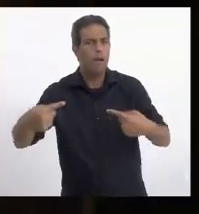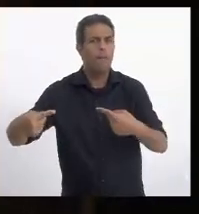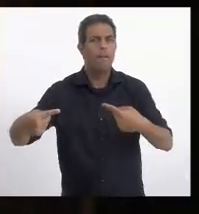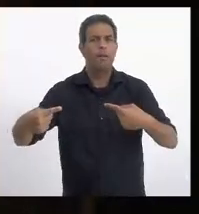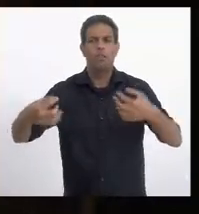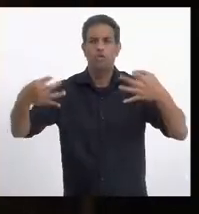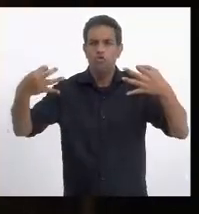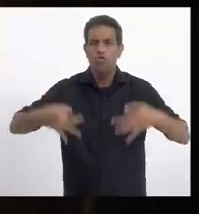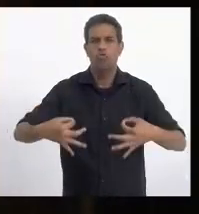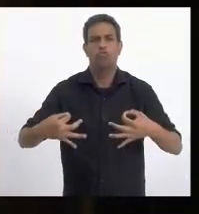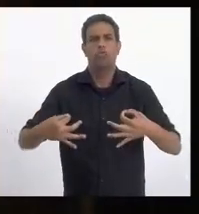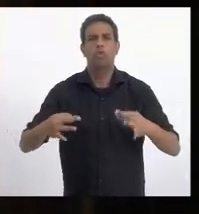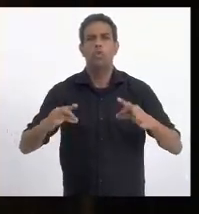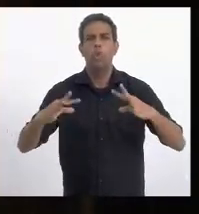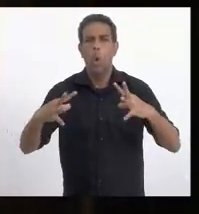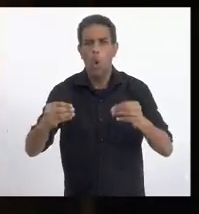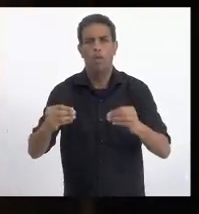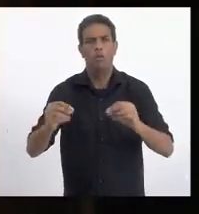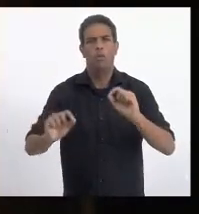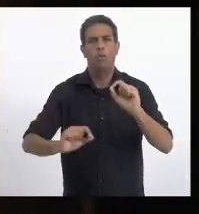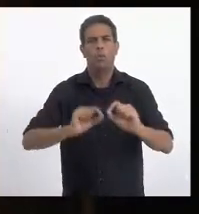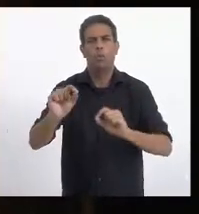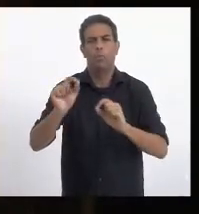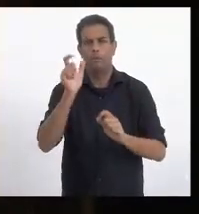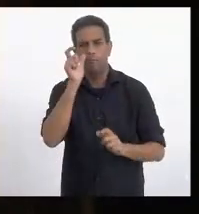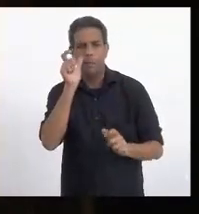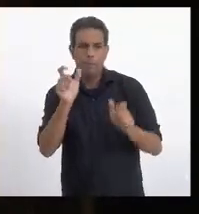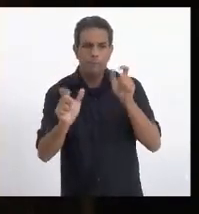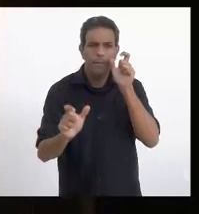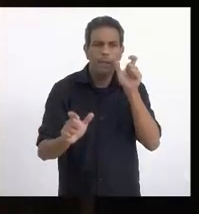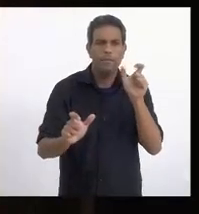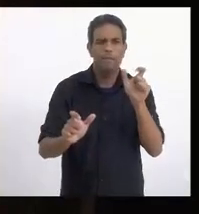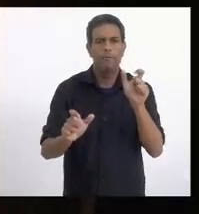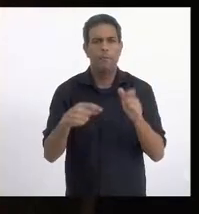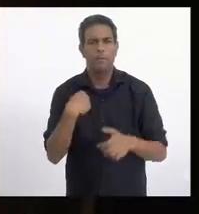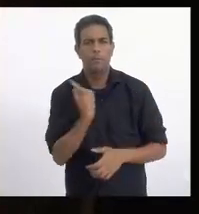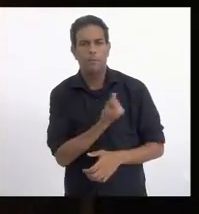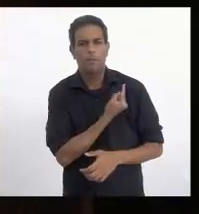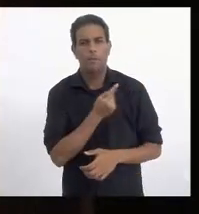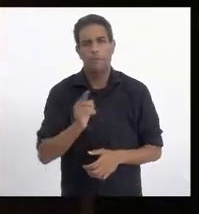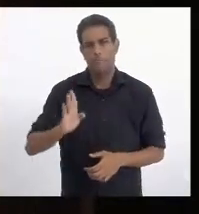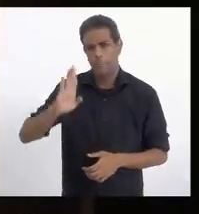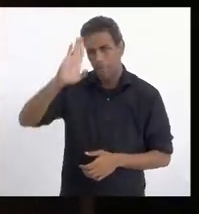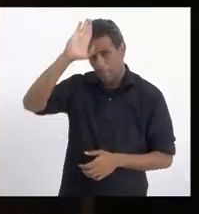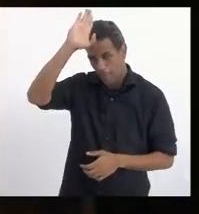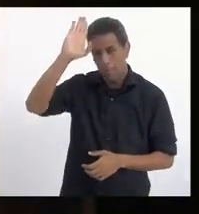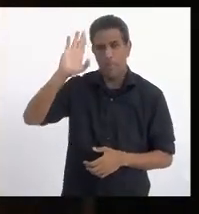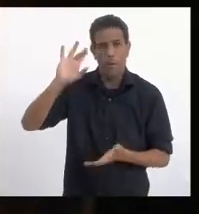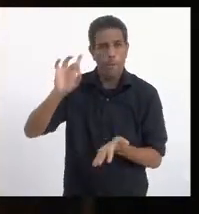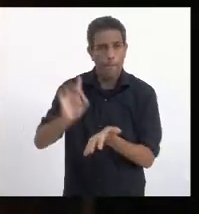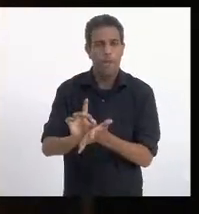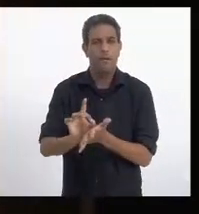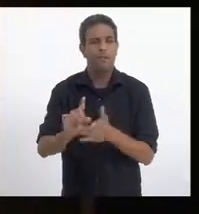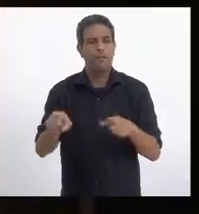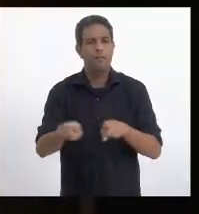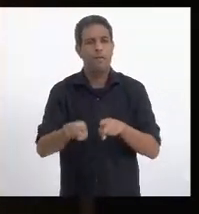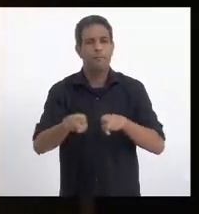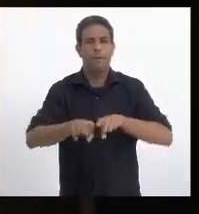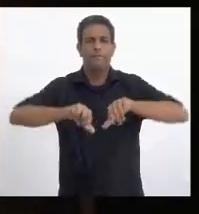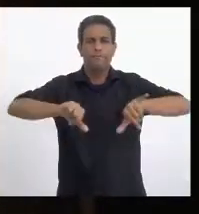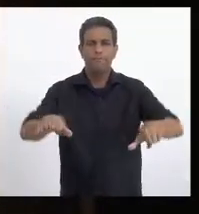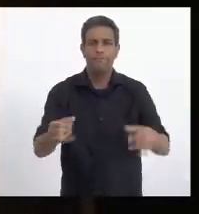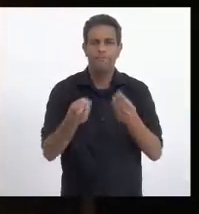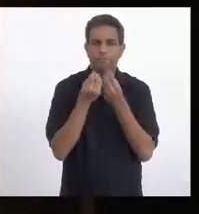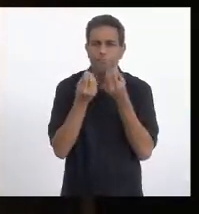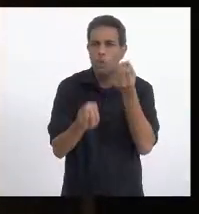amplo junto com a toda os interessados nós os Bombeiros Militares praças e oficiais bem como